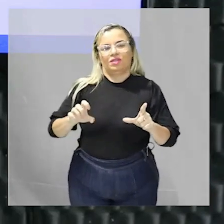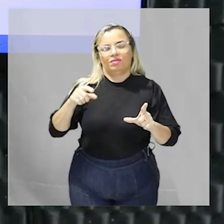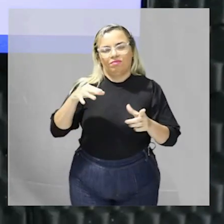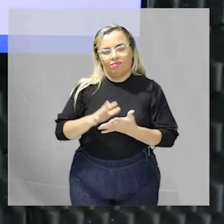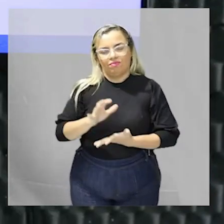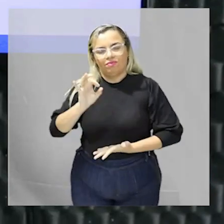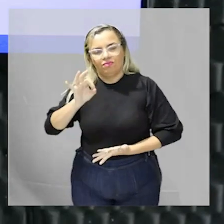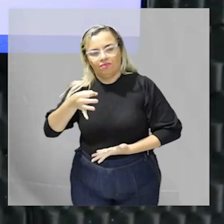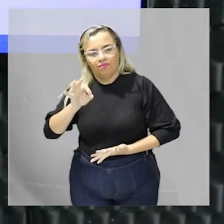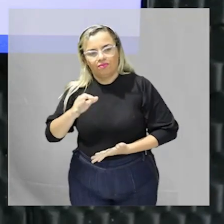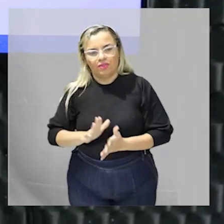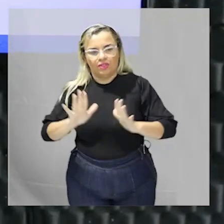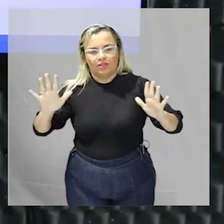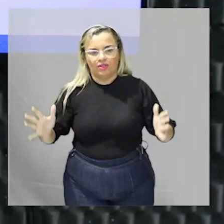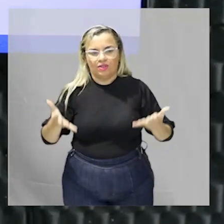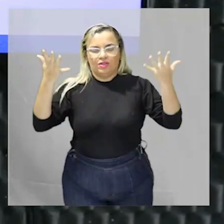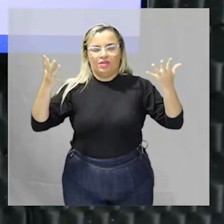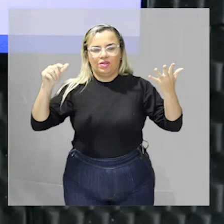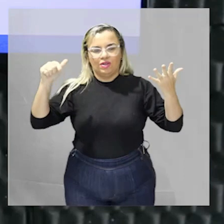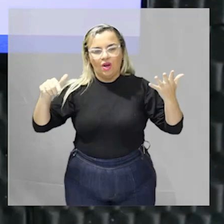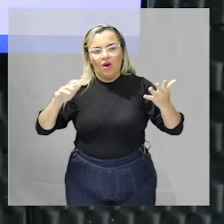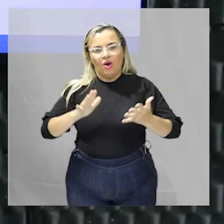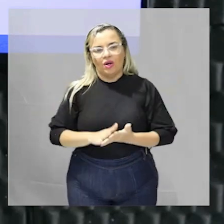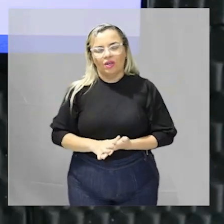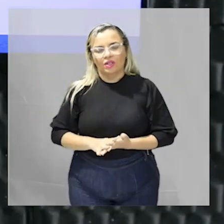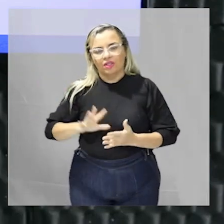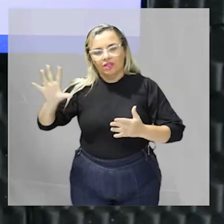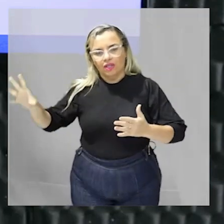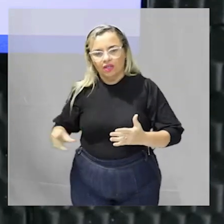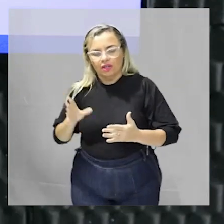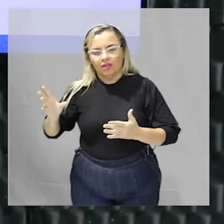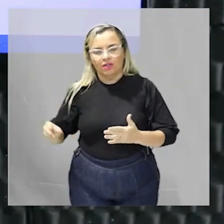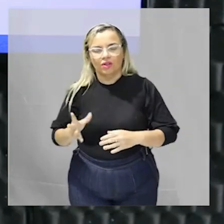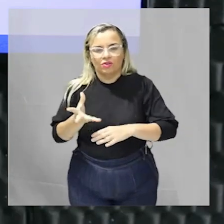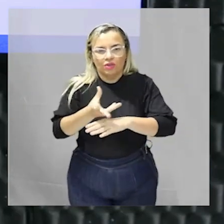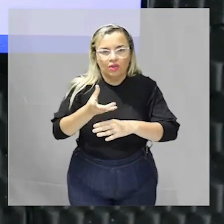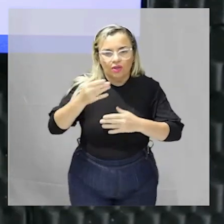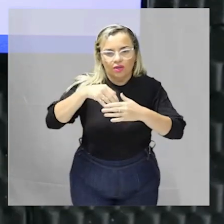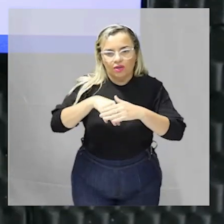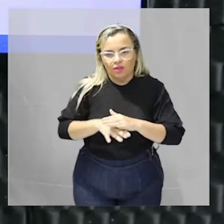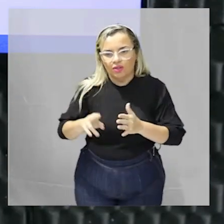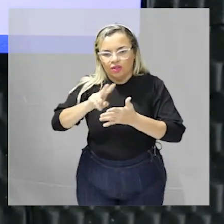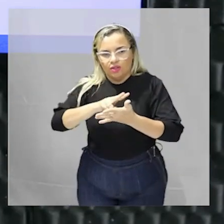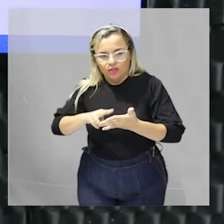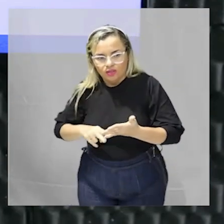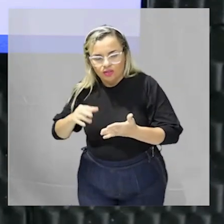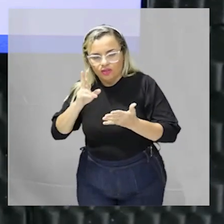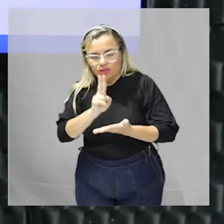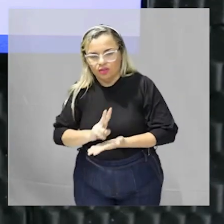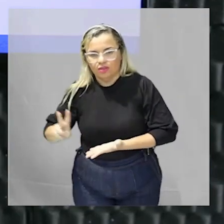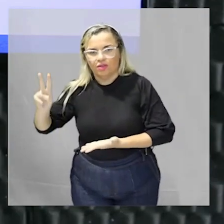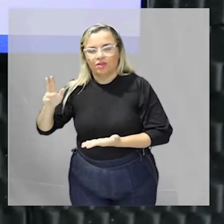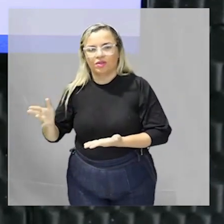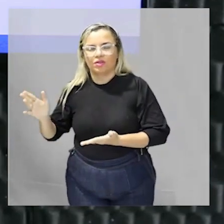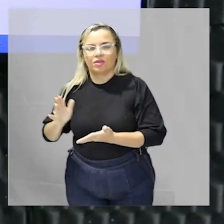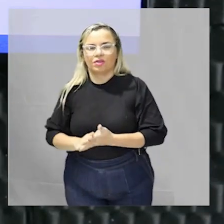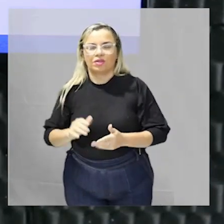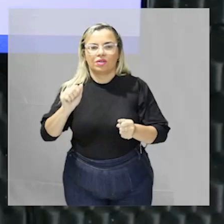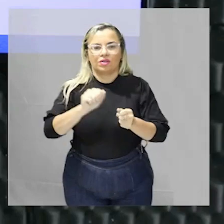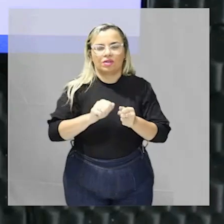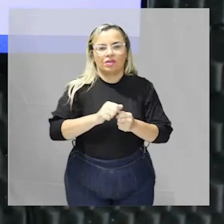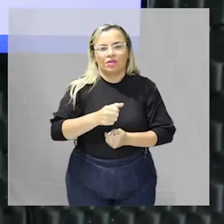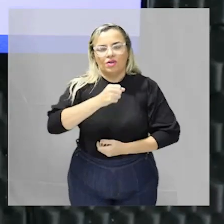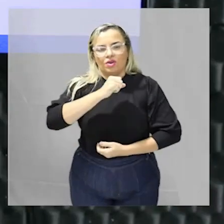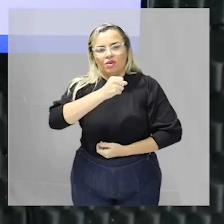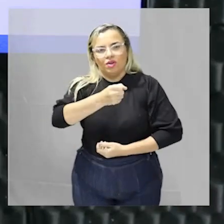da coleção Material de Leitura no âmbito da universidade. Porque é exatamente isso que o texto está falando. Foi feita uma